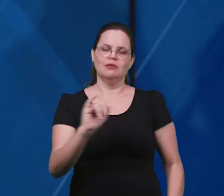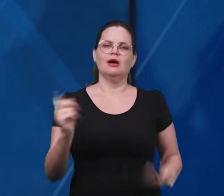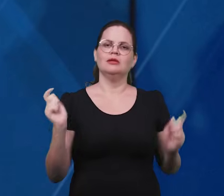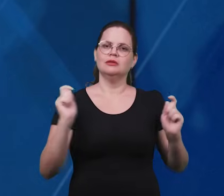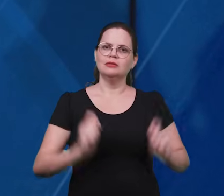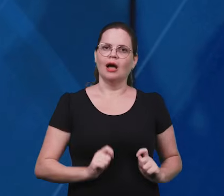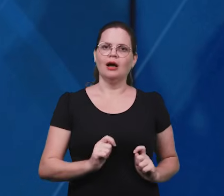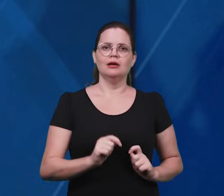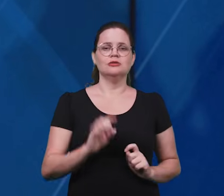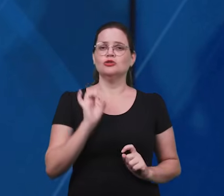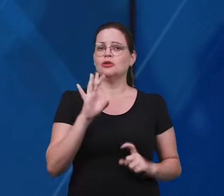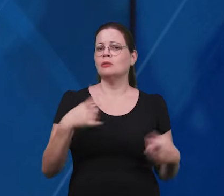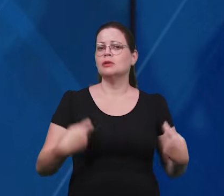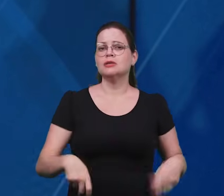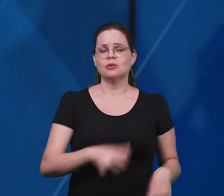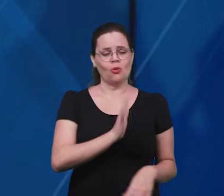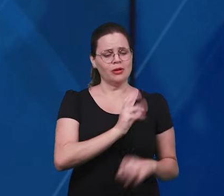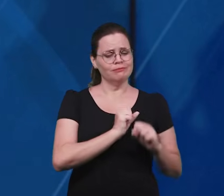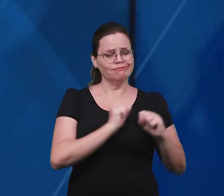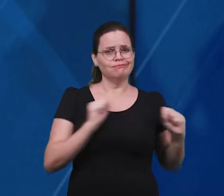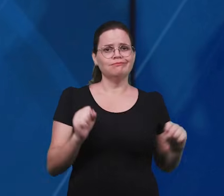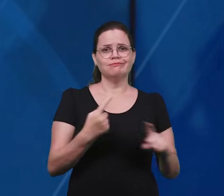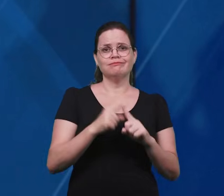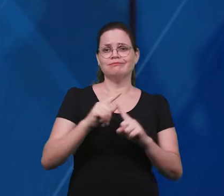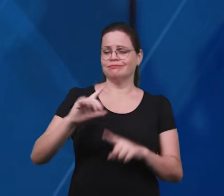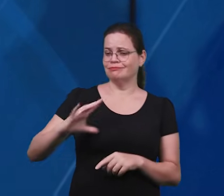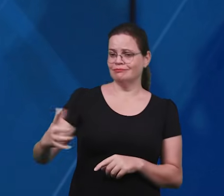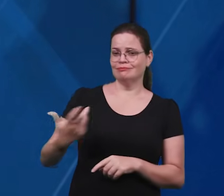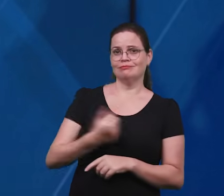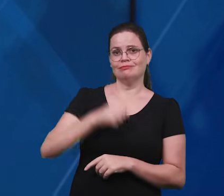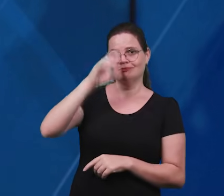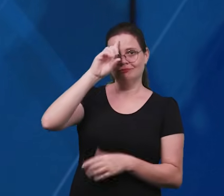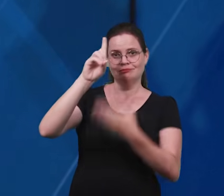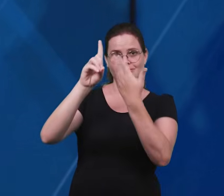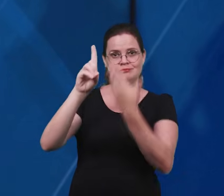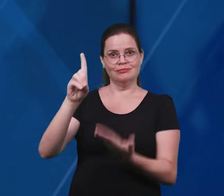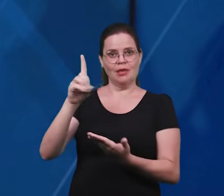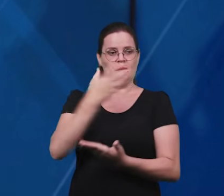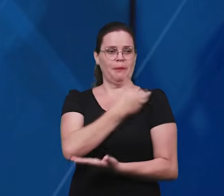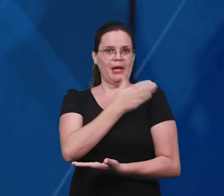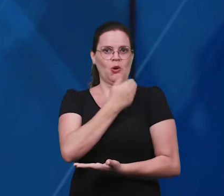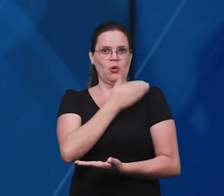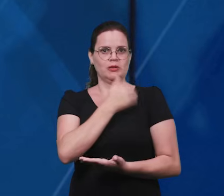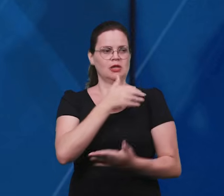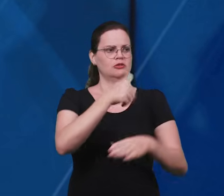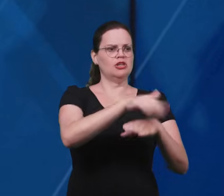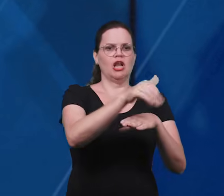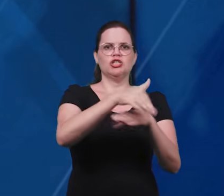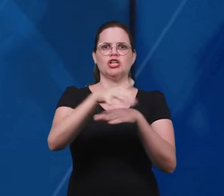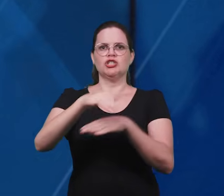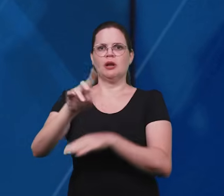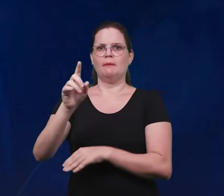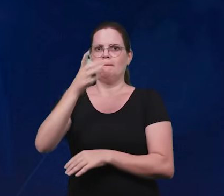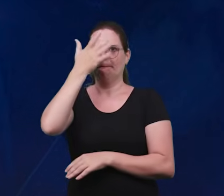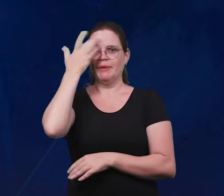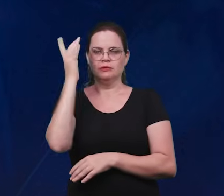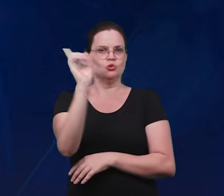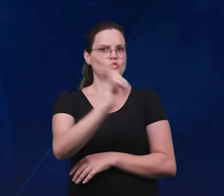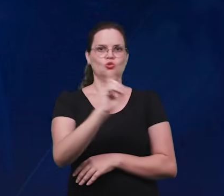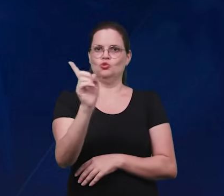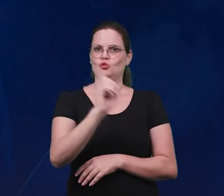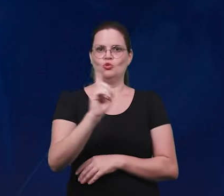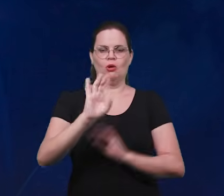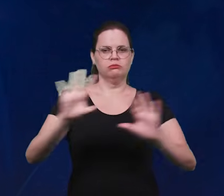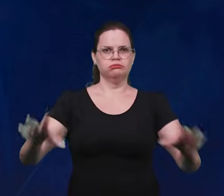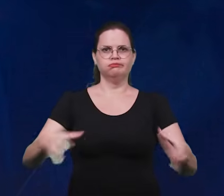alcance deles. Isso porque a salvação de Deus não faz acepção de pessoas. Ao